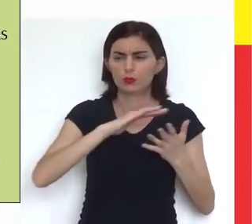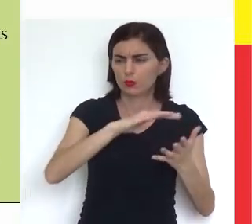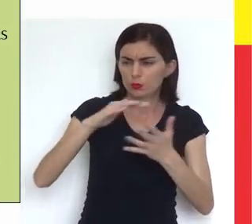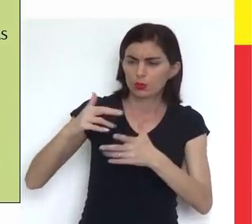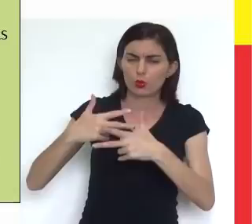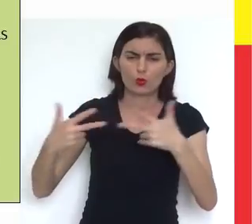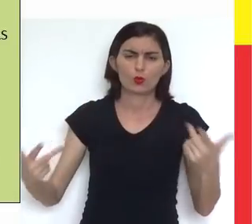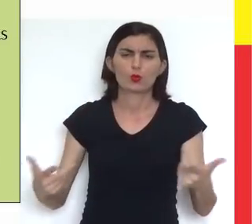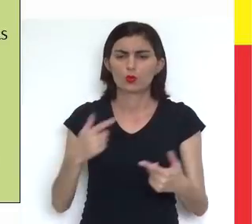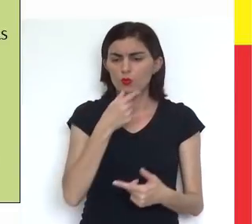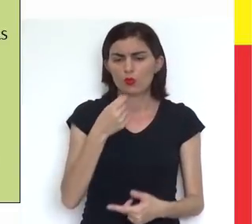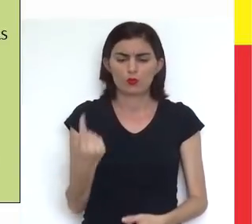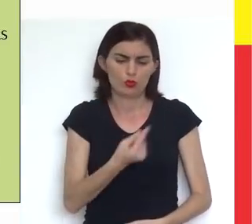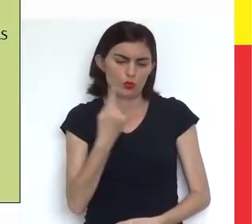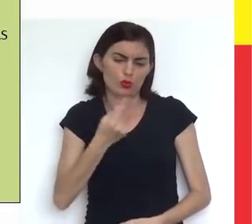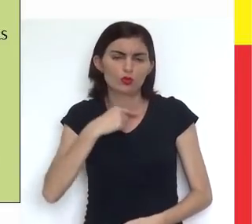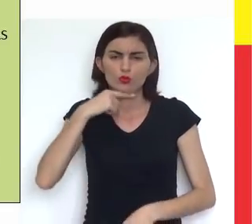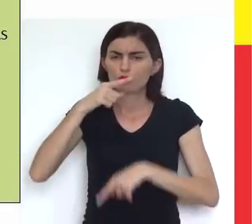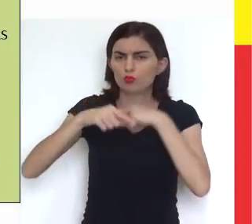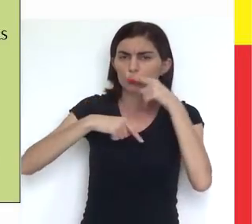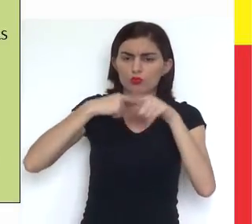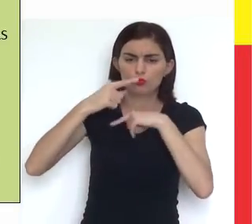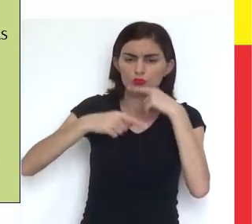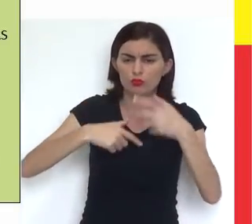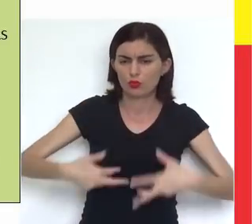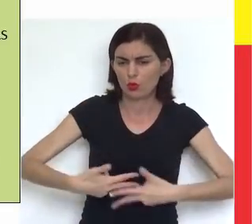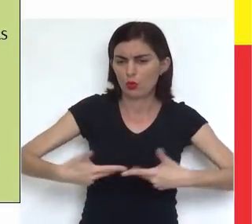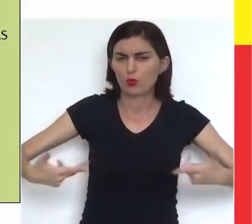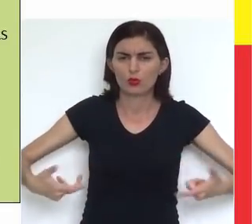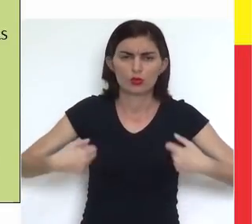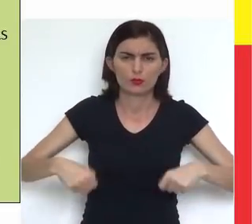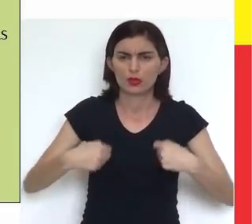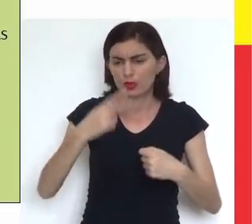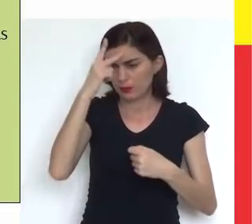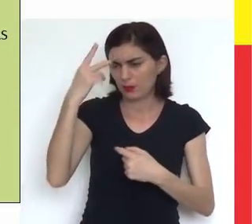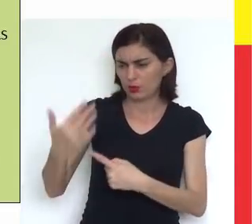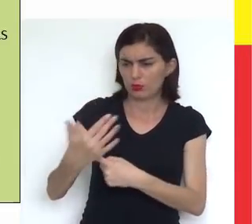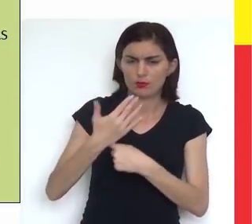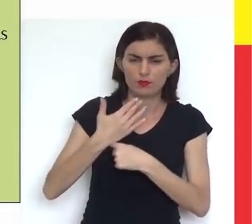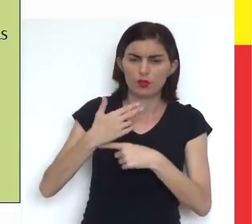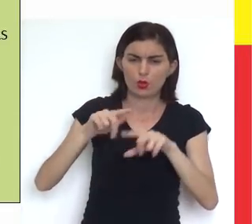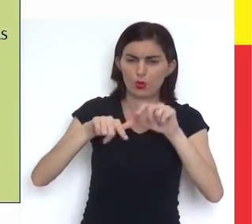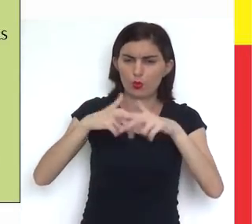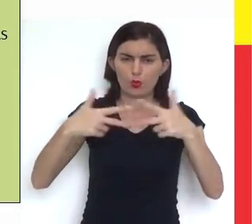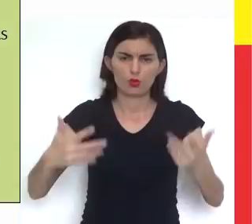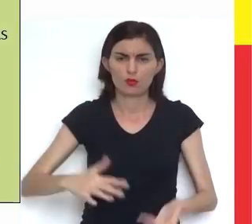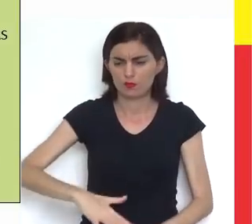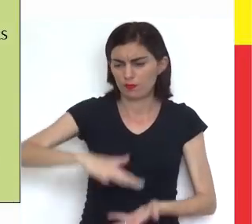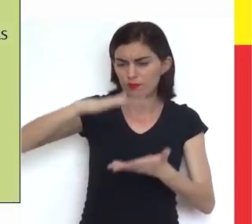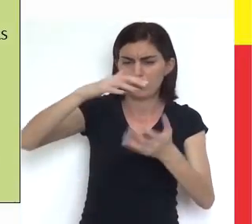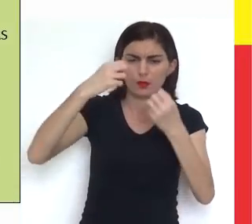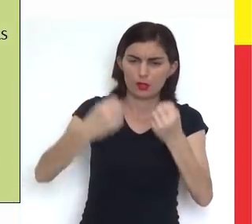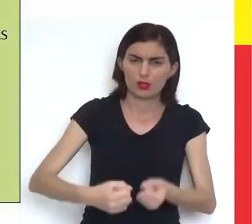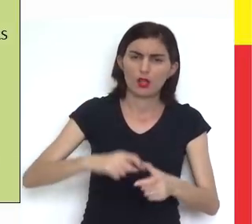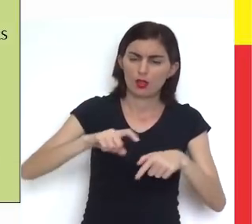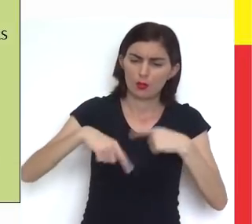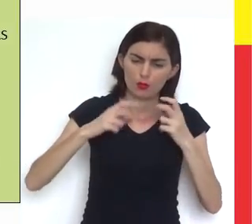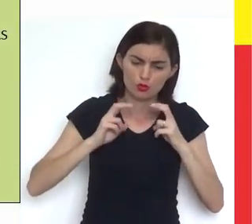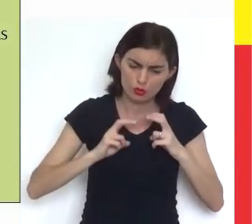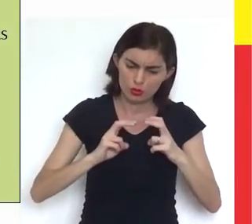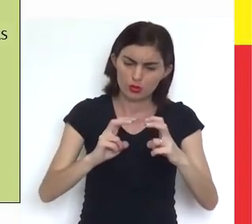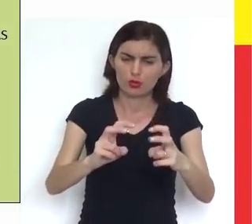carga, o homem sozinho não conseguia transportar, precisava de muita gente para transportar uma mercadoria, depois chega o